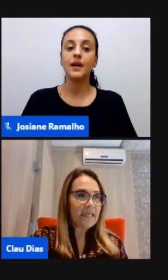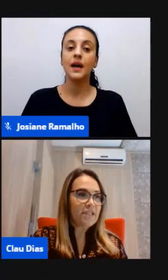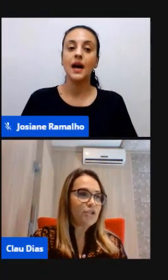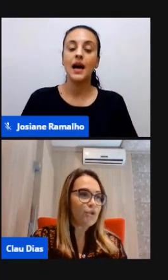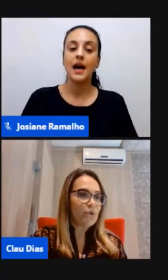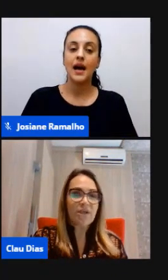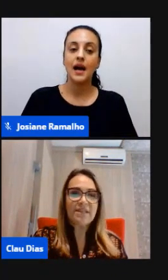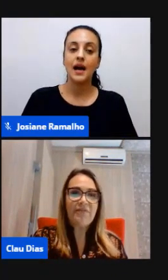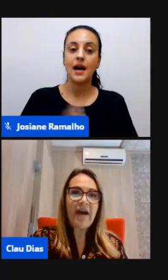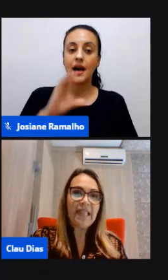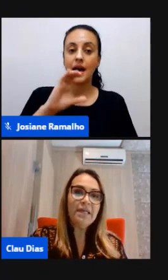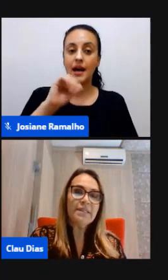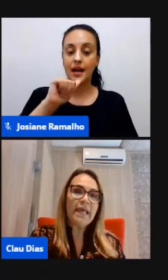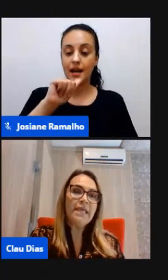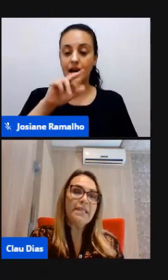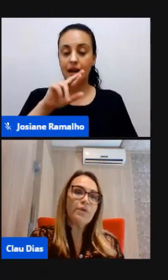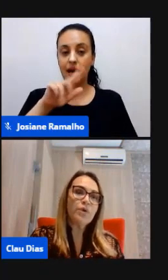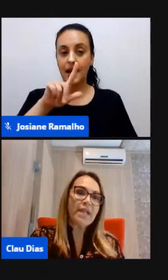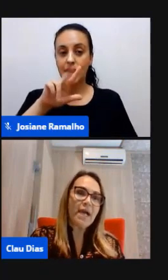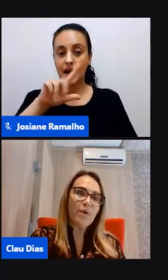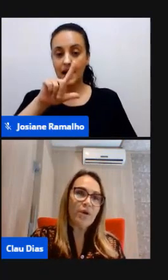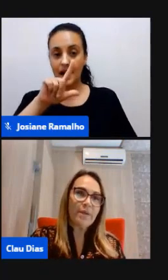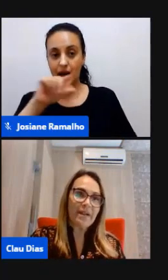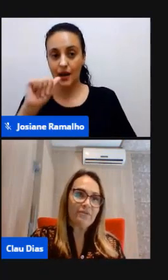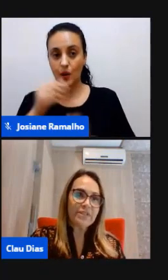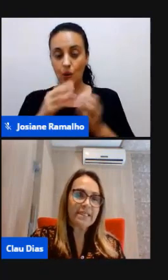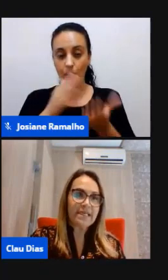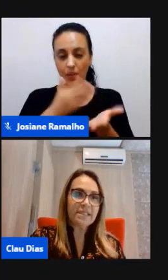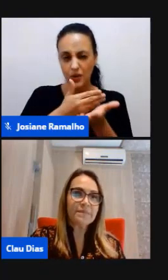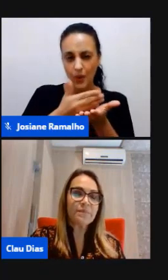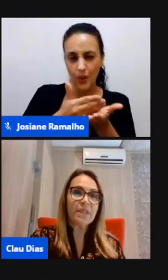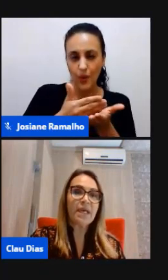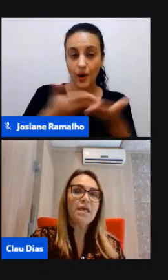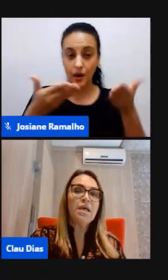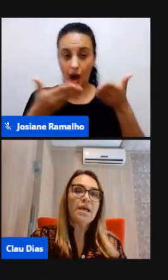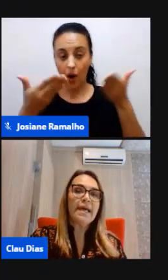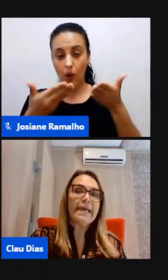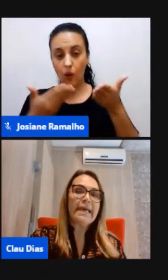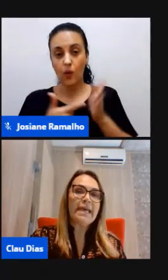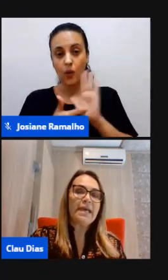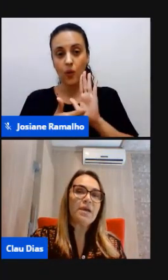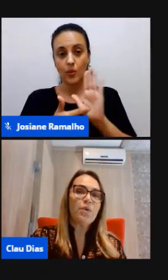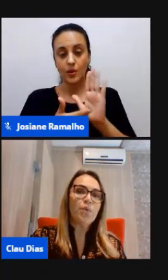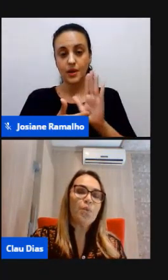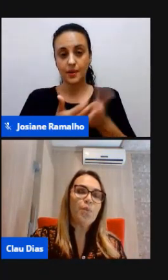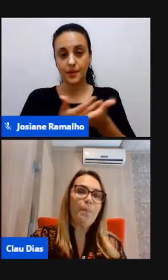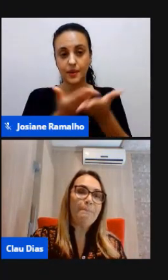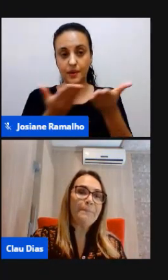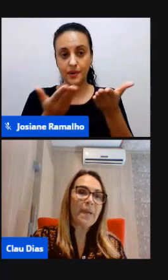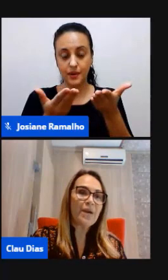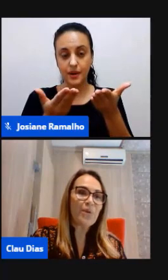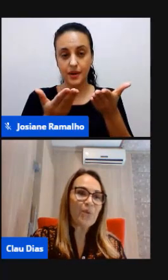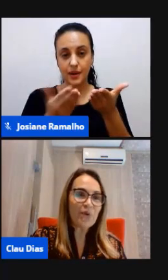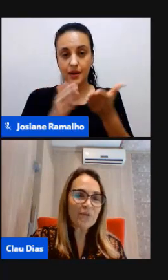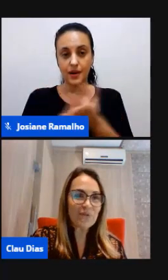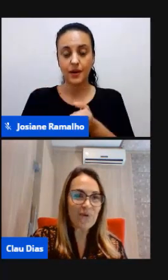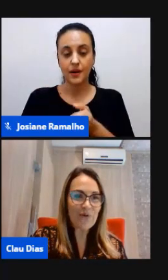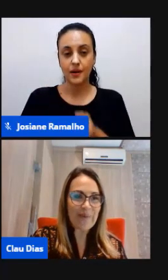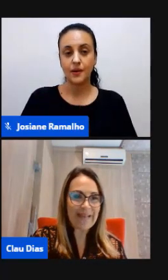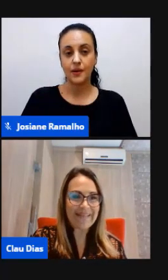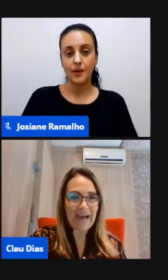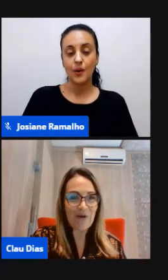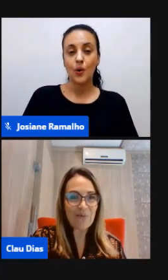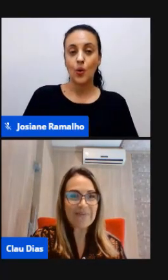Carla iniciou a nossa fala, né? Então eu trago agora para vocês, né? Um